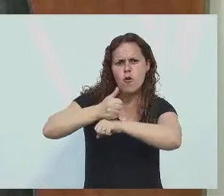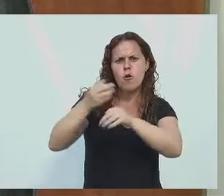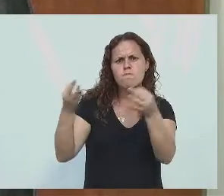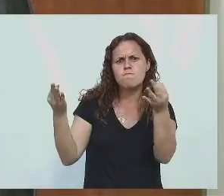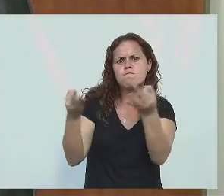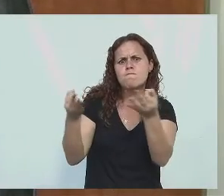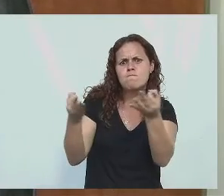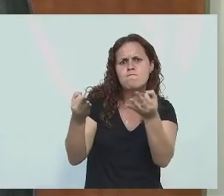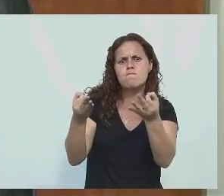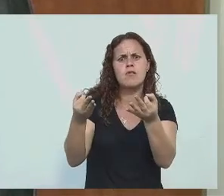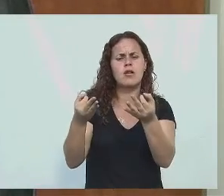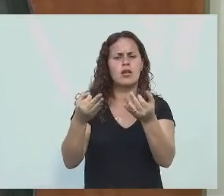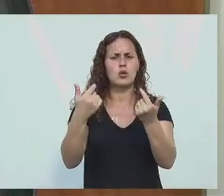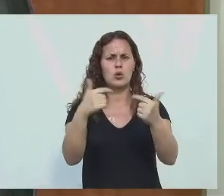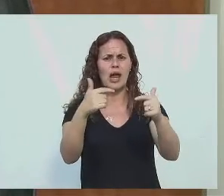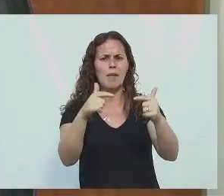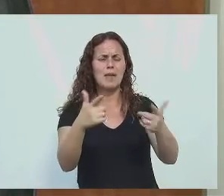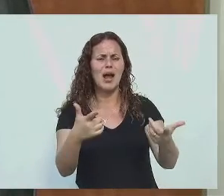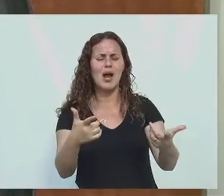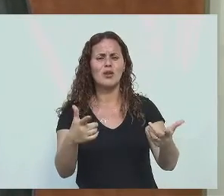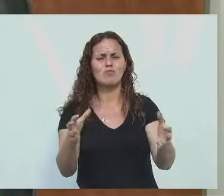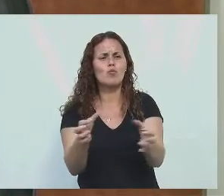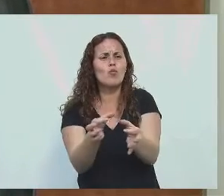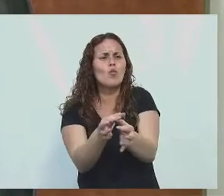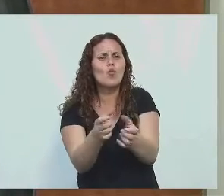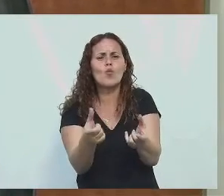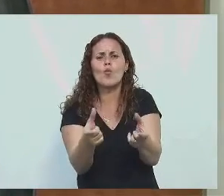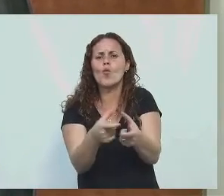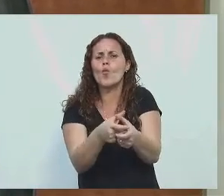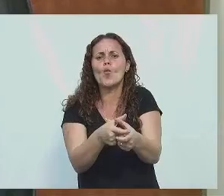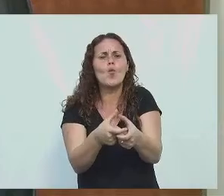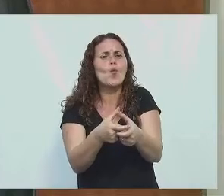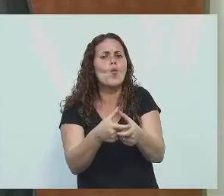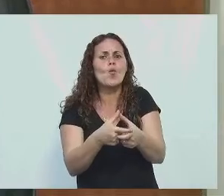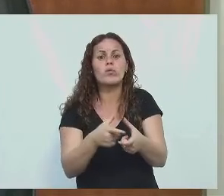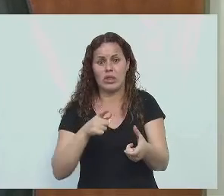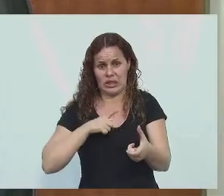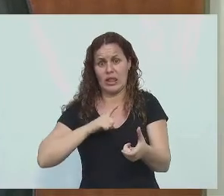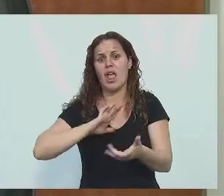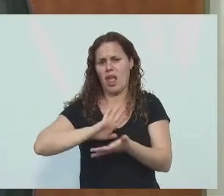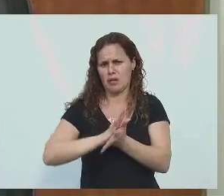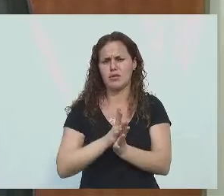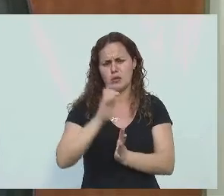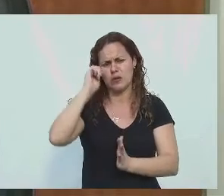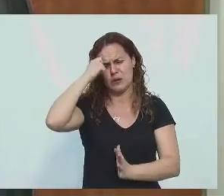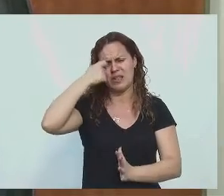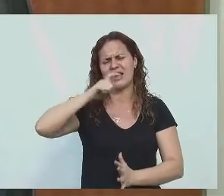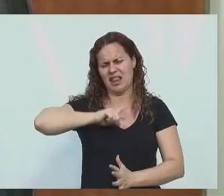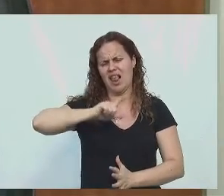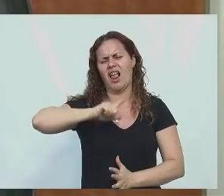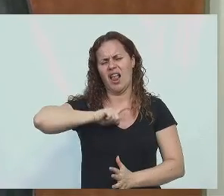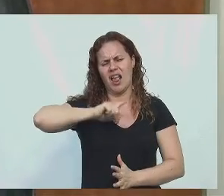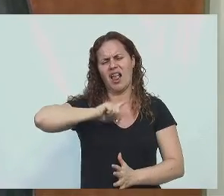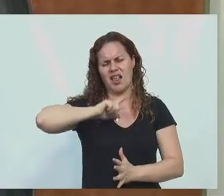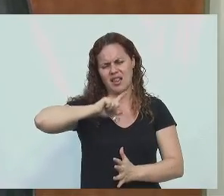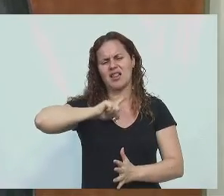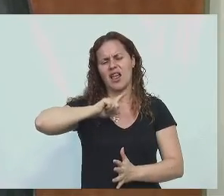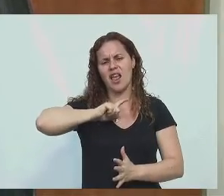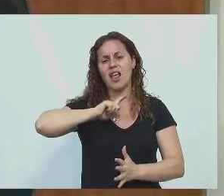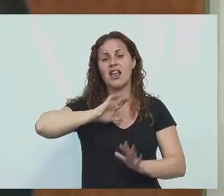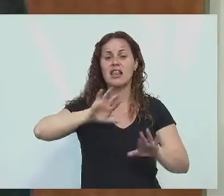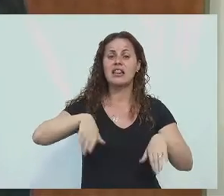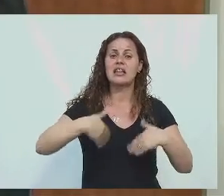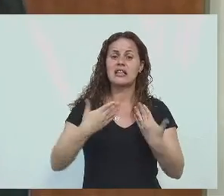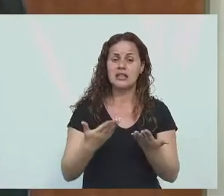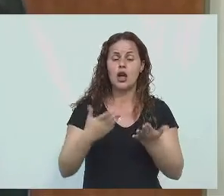de trabalho é gigantesca. Então, existe, sim, esse racismo estrutural velado, e realmente